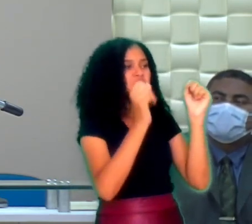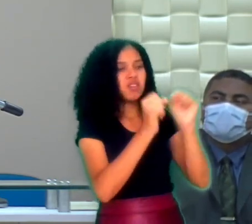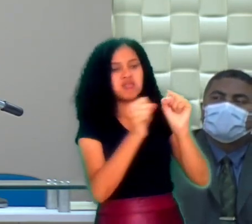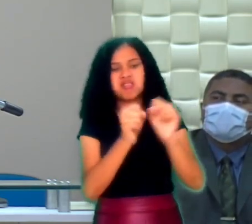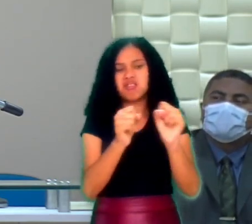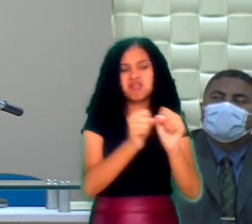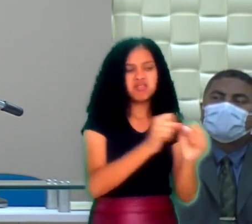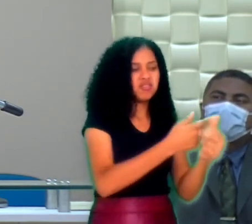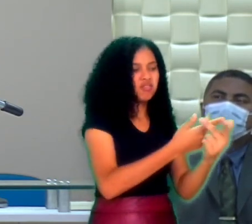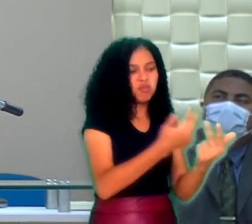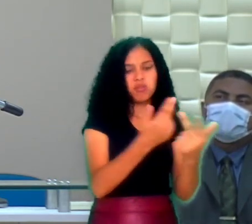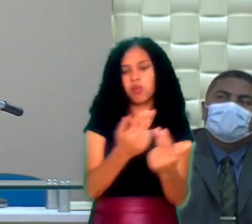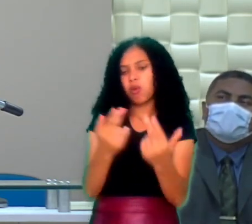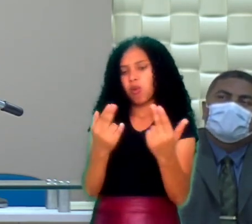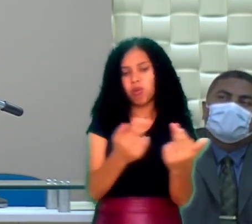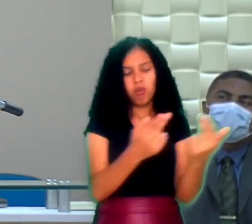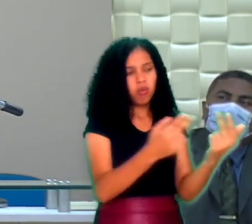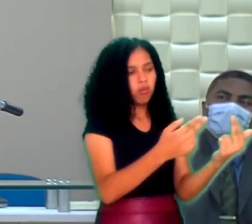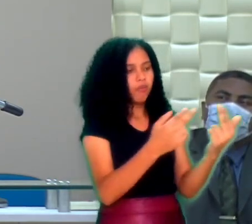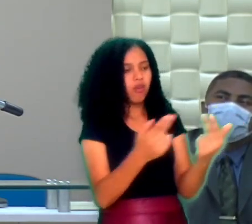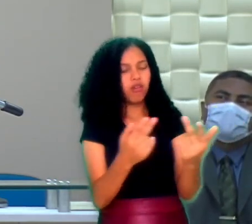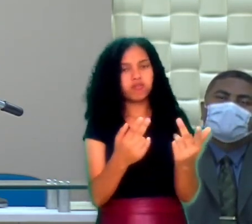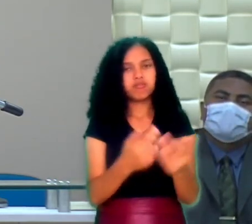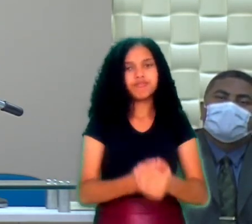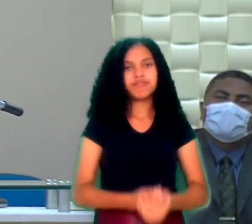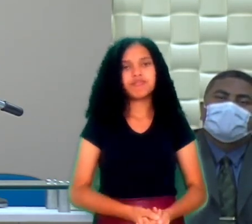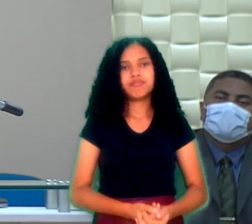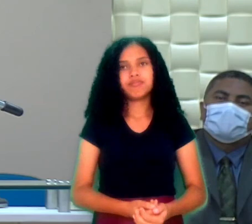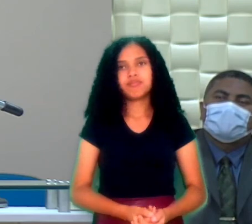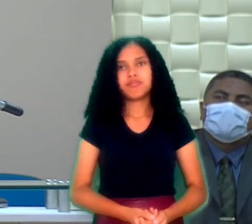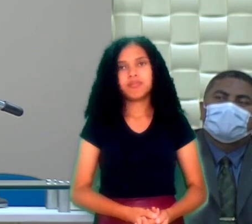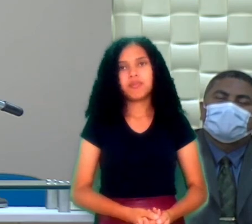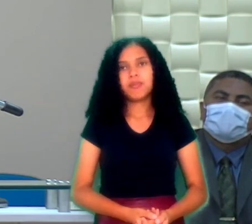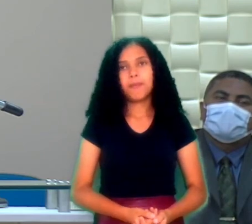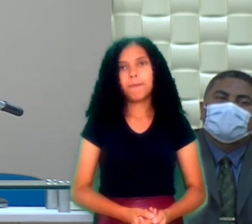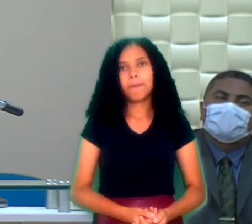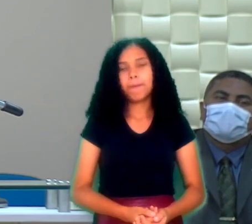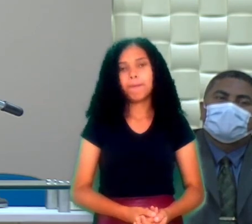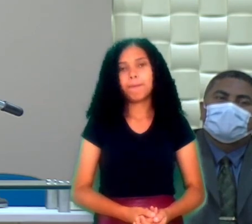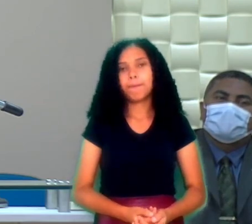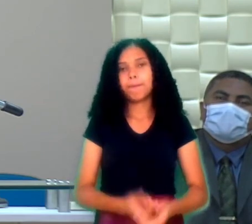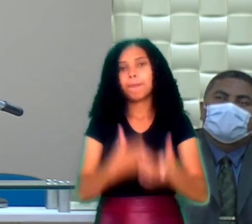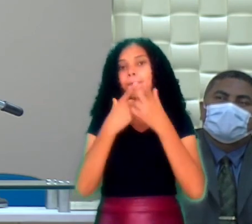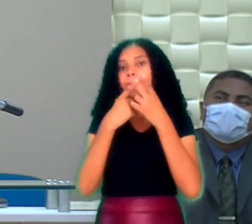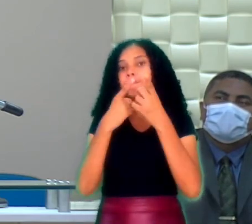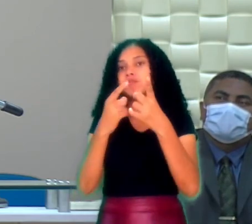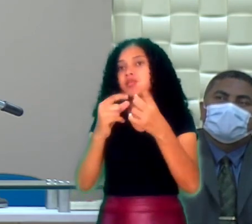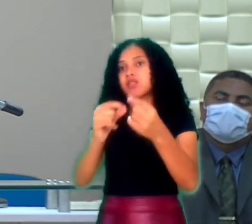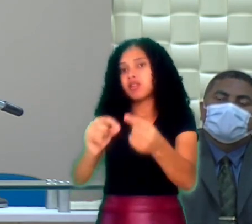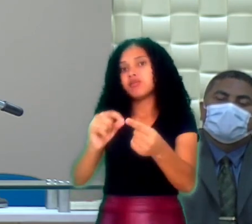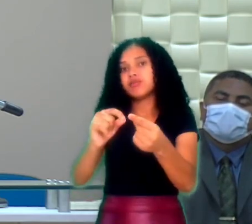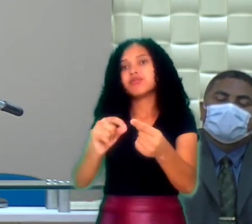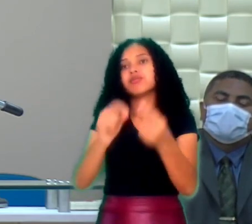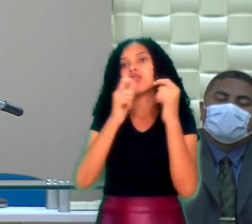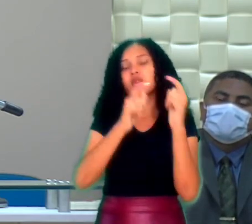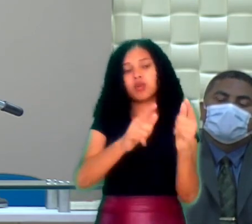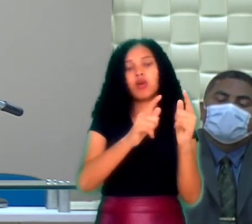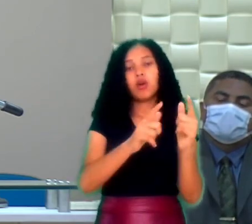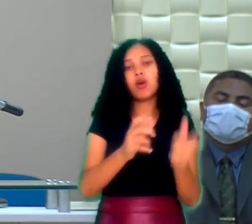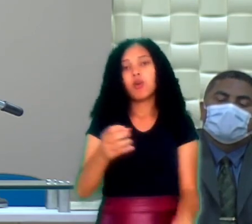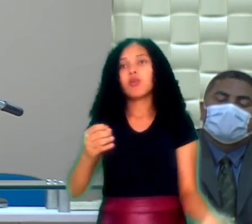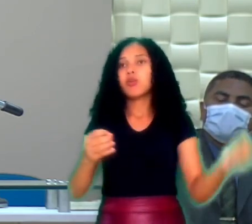que se arrependem. Nós temos que ser pacientes com a pregação do Evangelho. O Evangelho é o poder